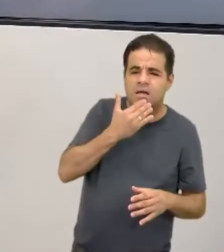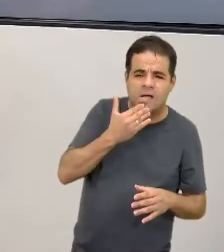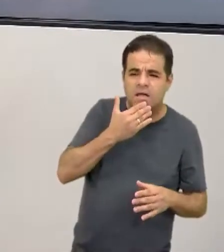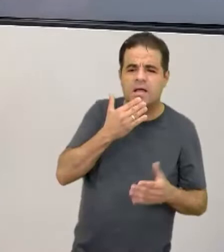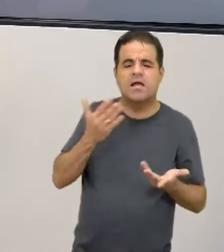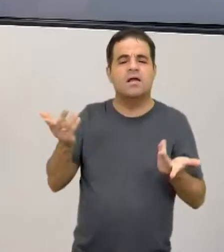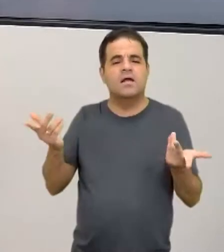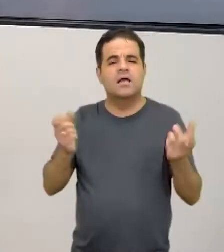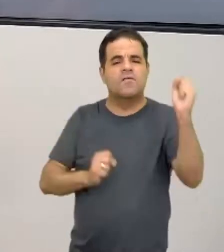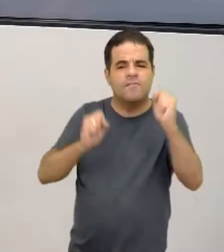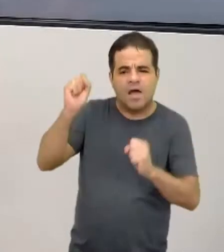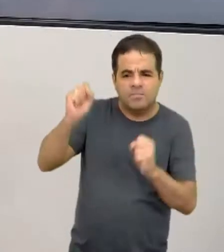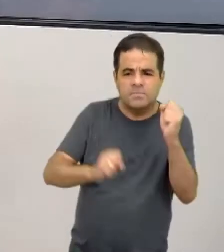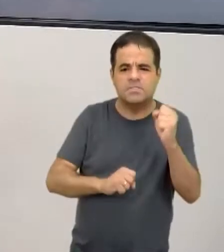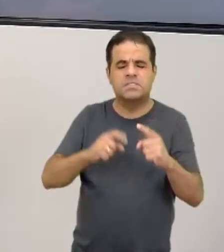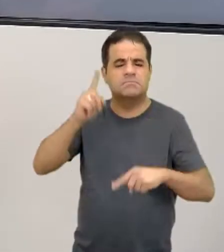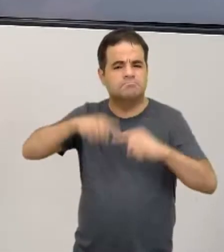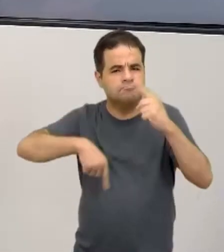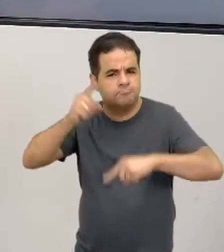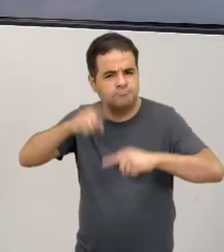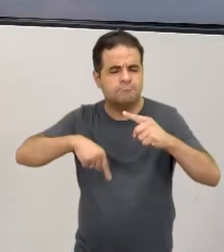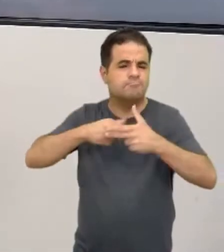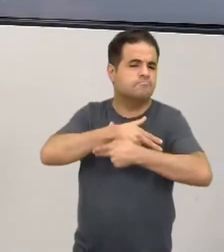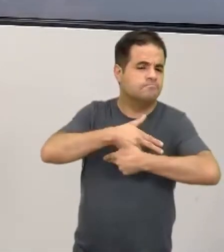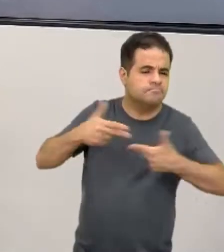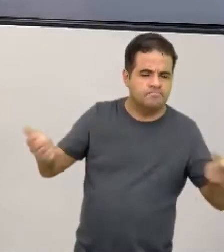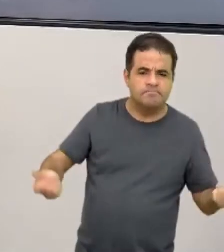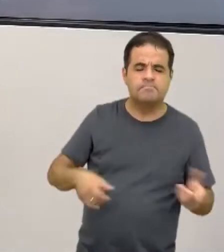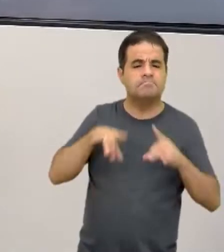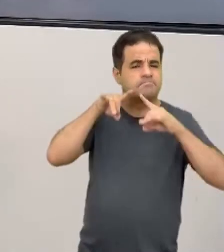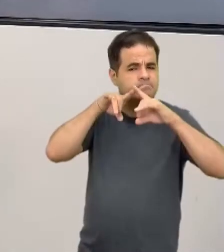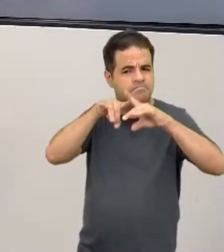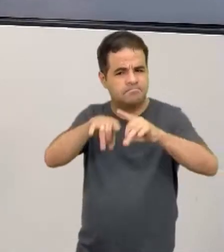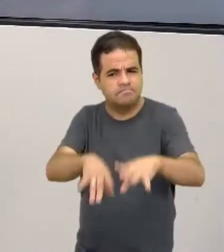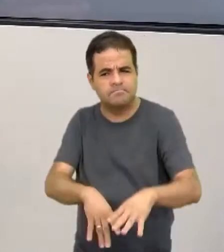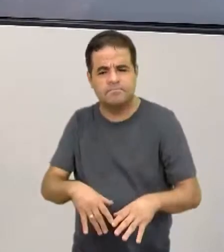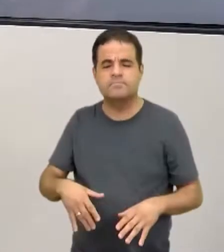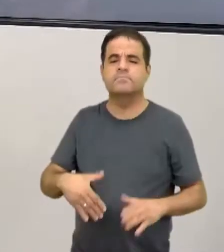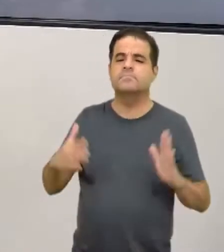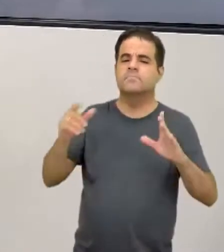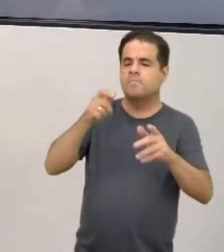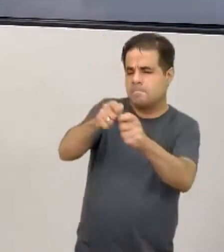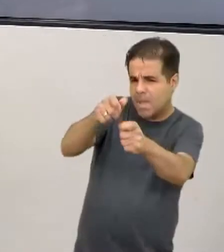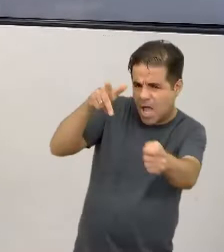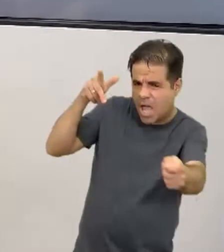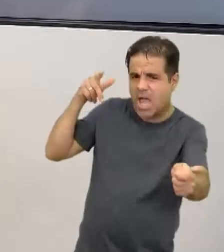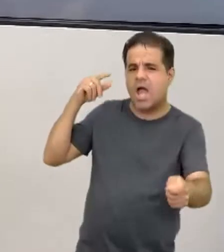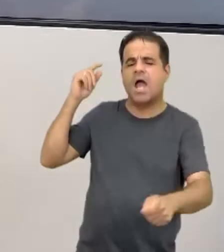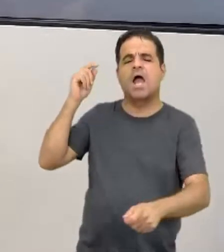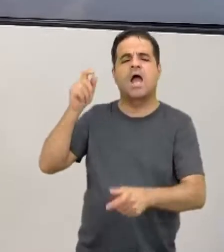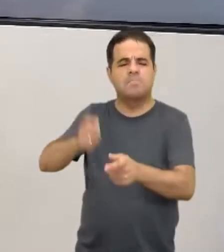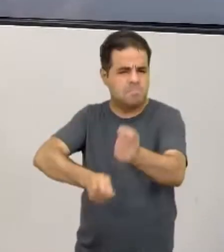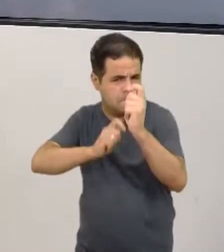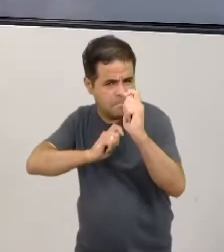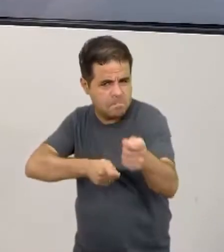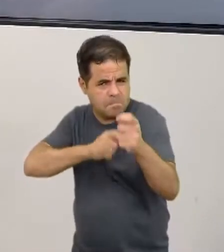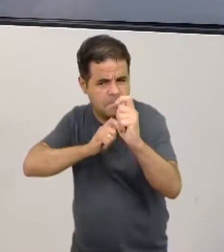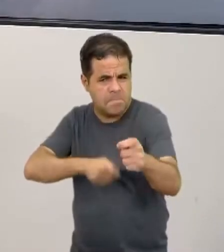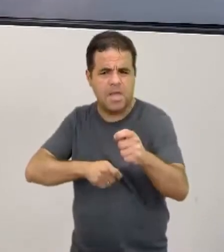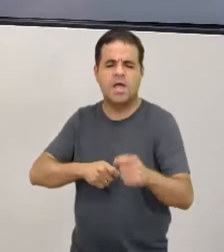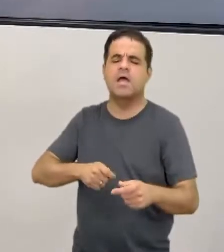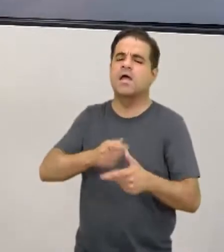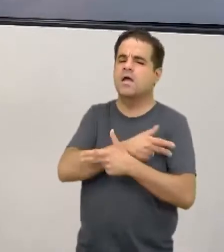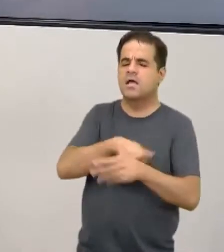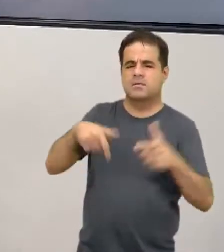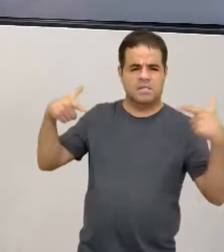rudimentares de fabricação de instrumentos ou até mesmo técnicas de caça, de pesca, né,